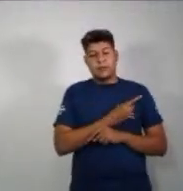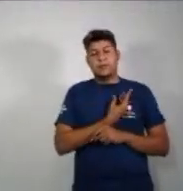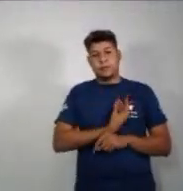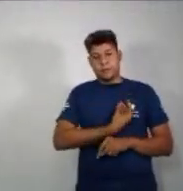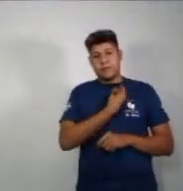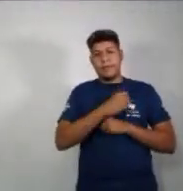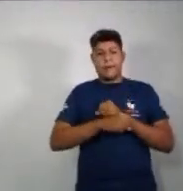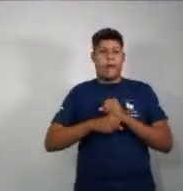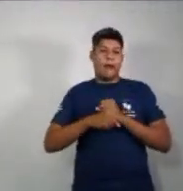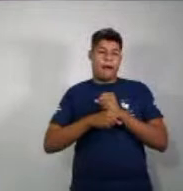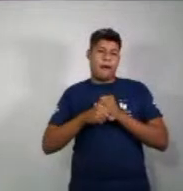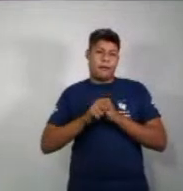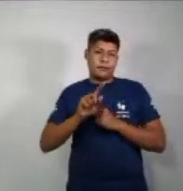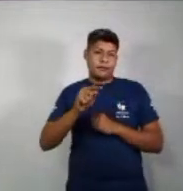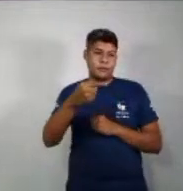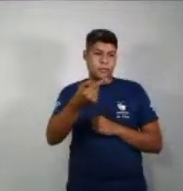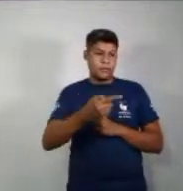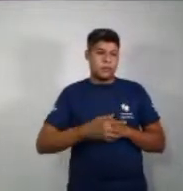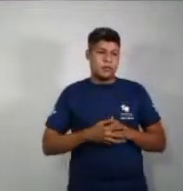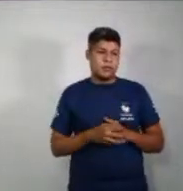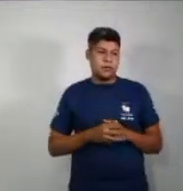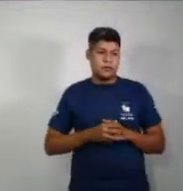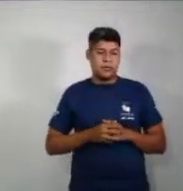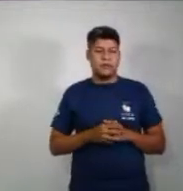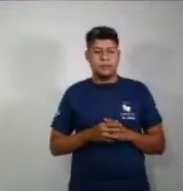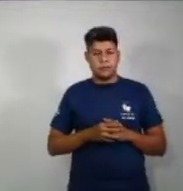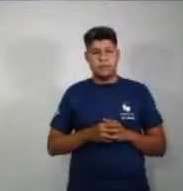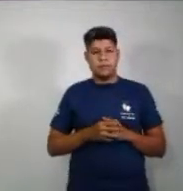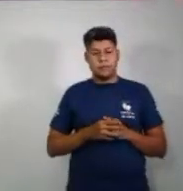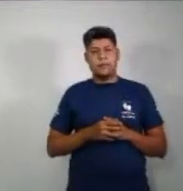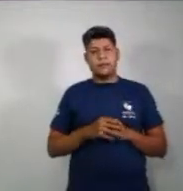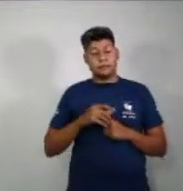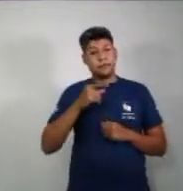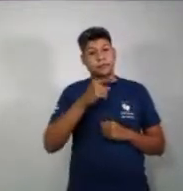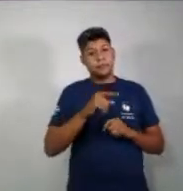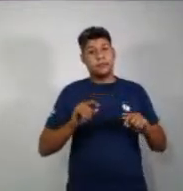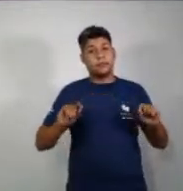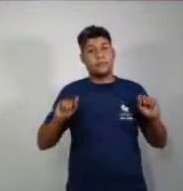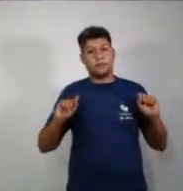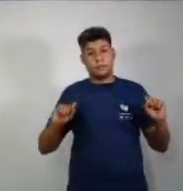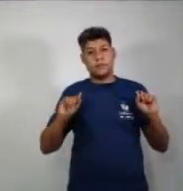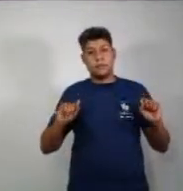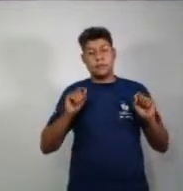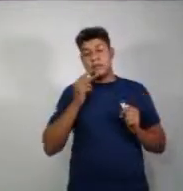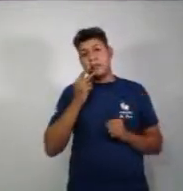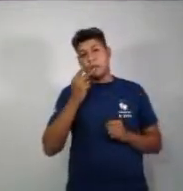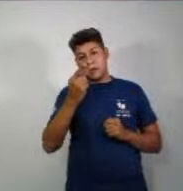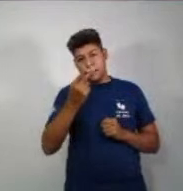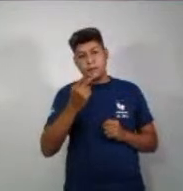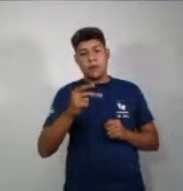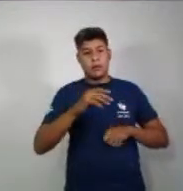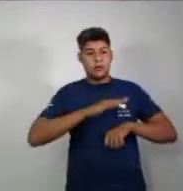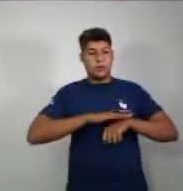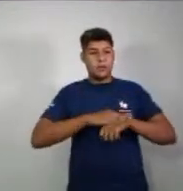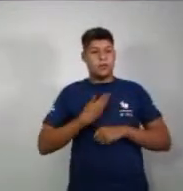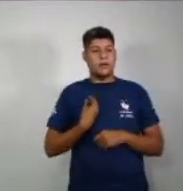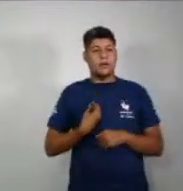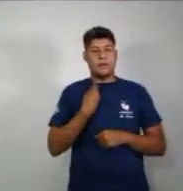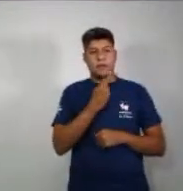anos depois. Então, ele, assim, aí falando desse momento da vida